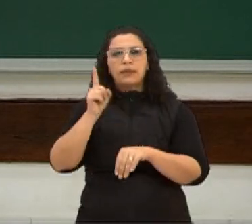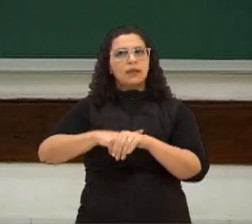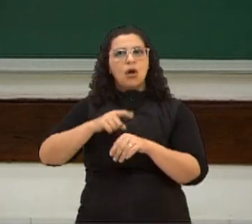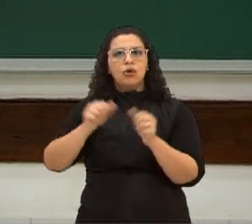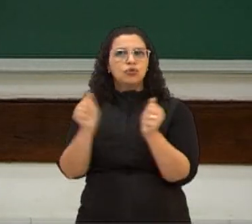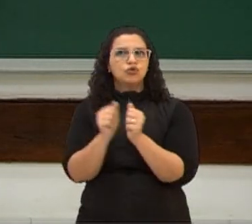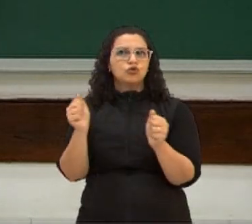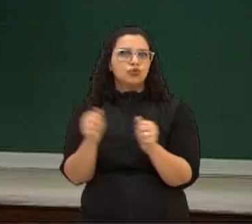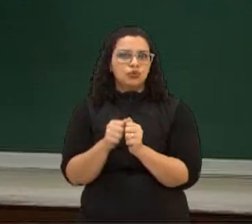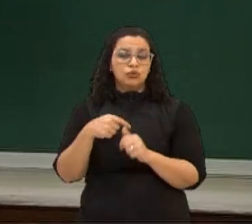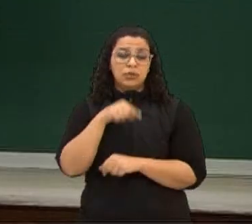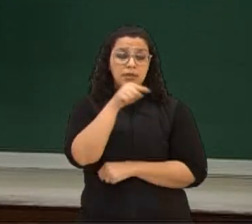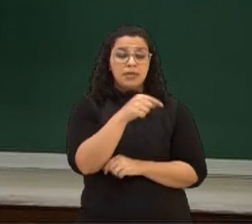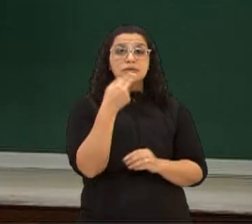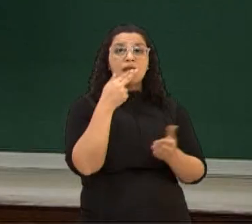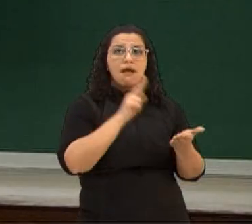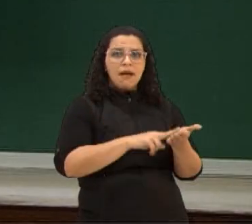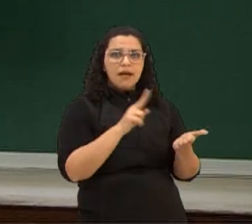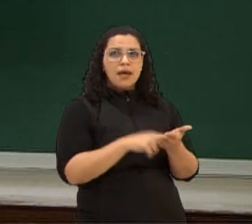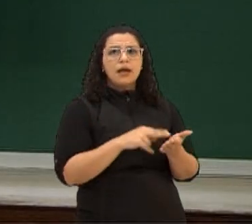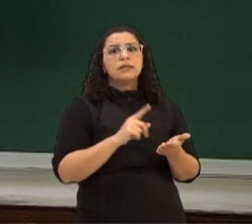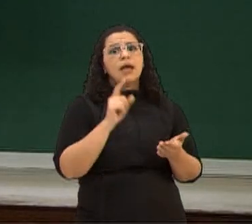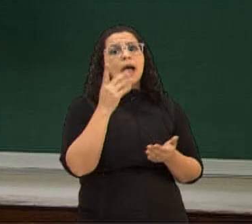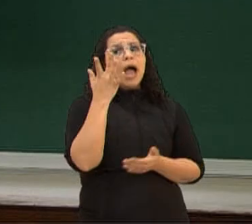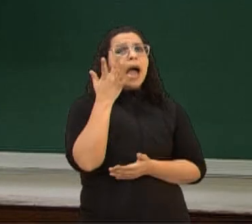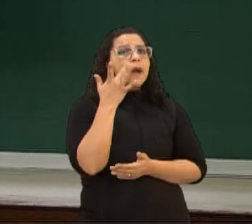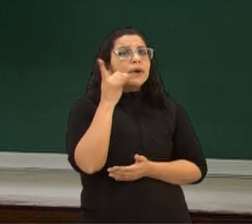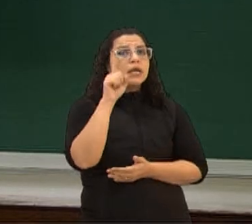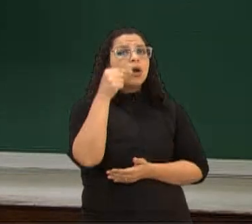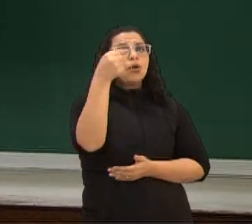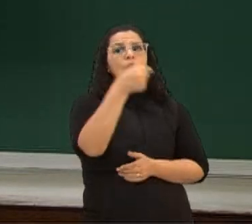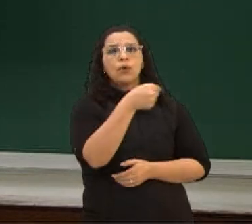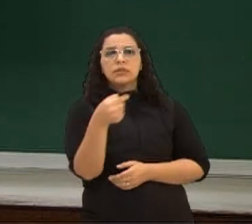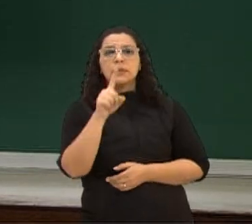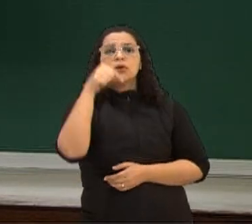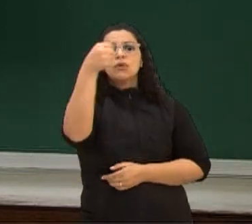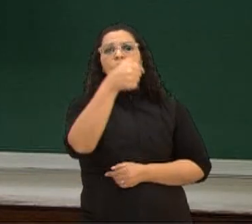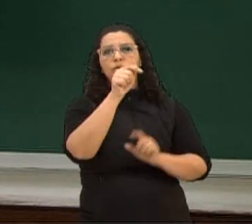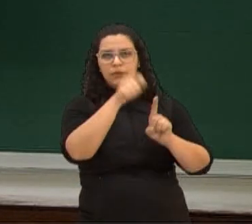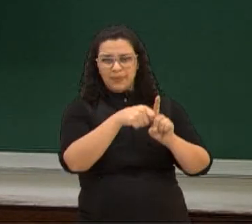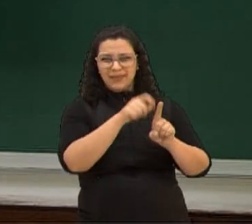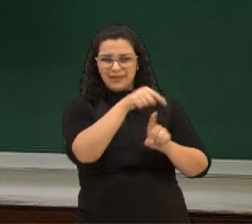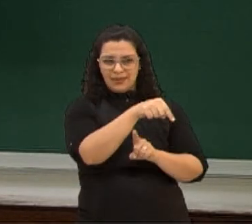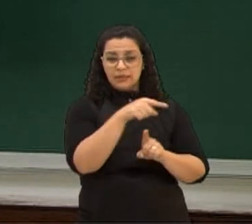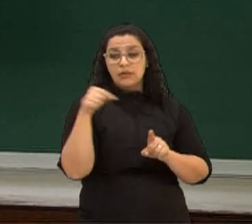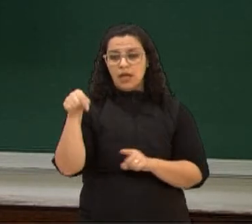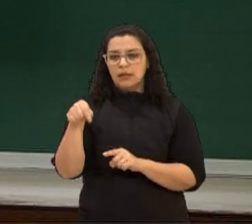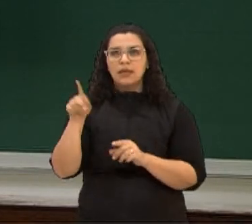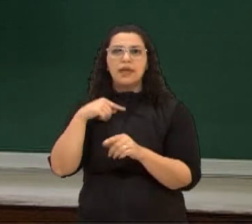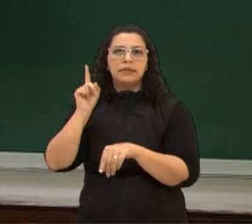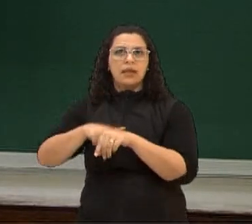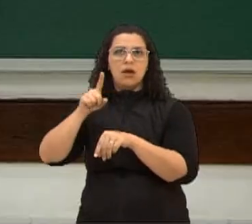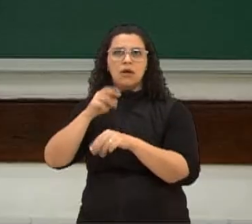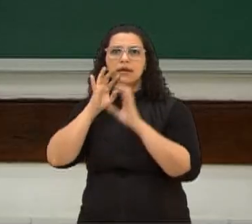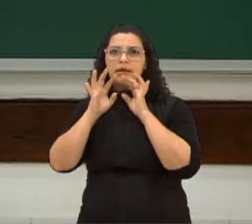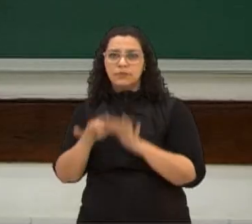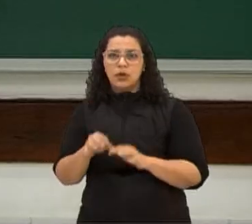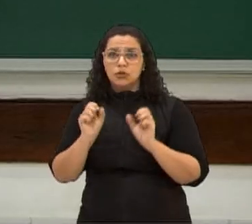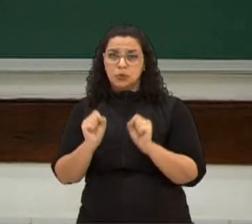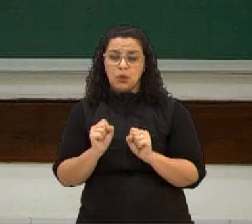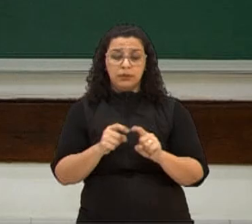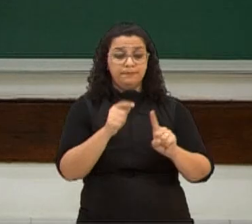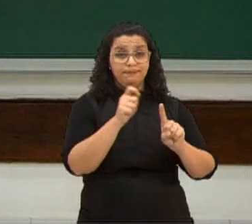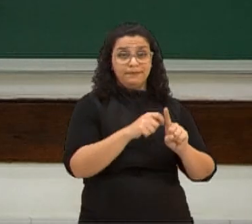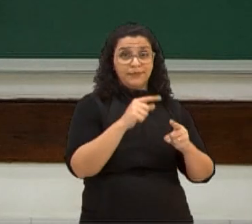real, enquanto que a carta do leitor só vai acontecer no próximo periódico. Lembrando que o próximo pode ser o próximo